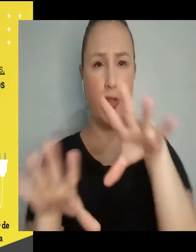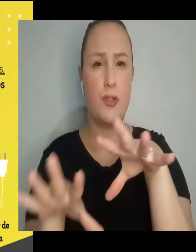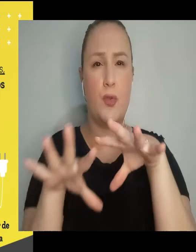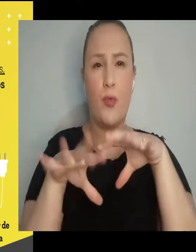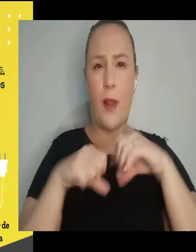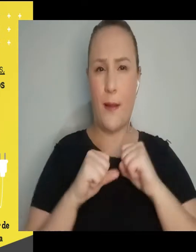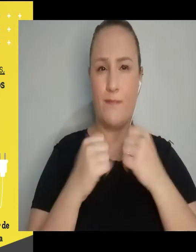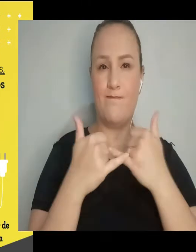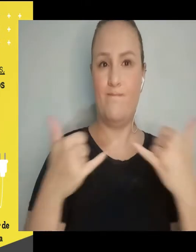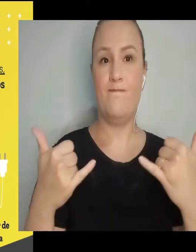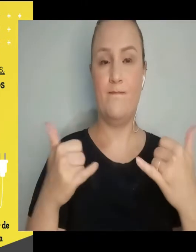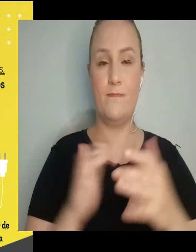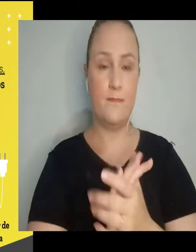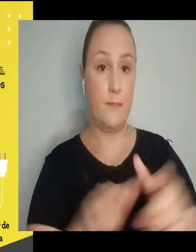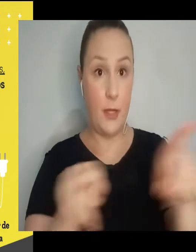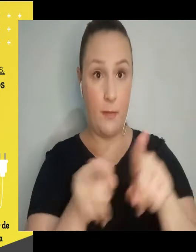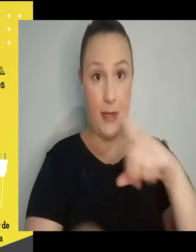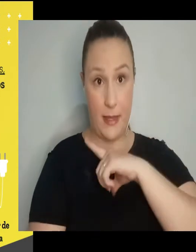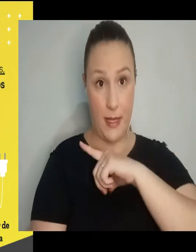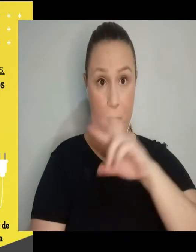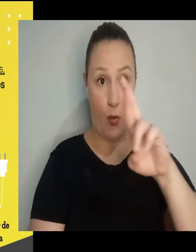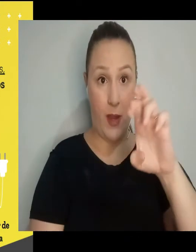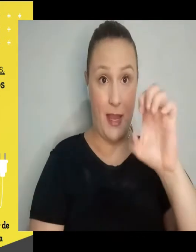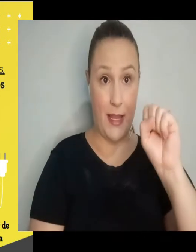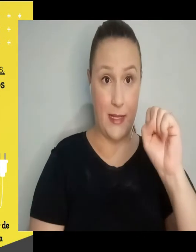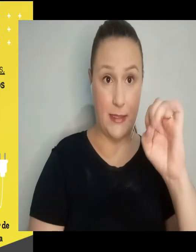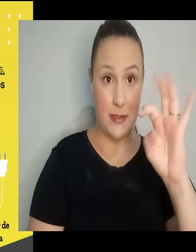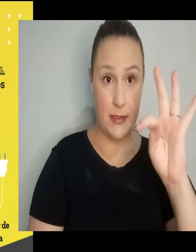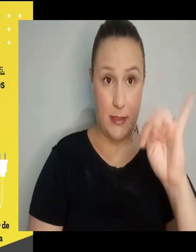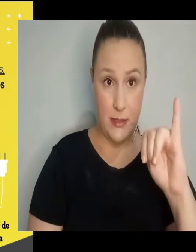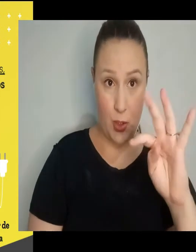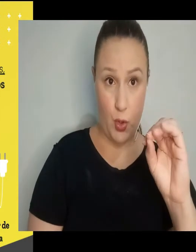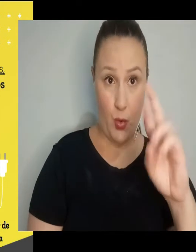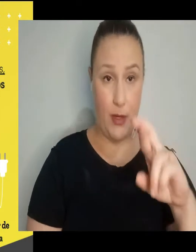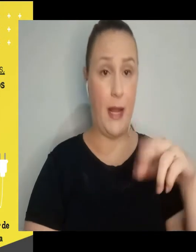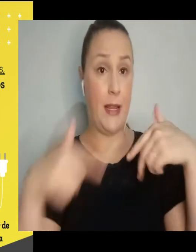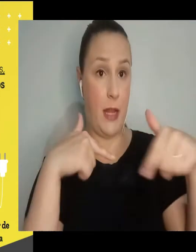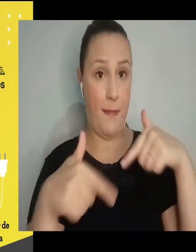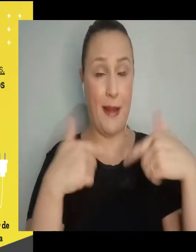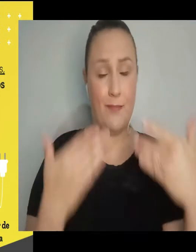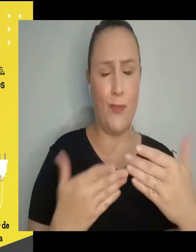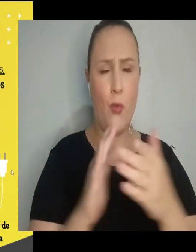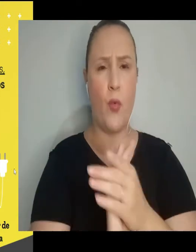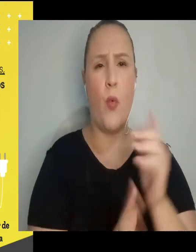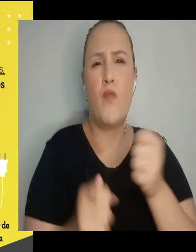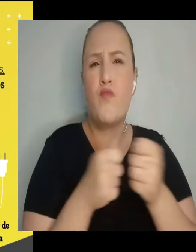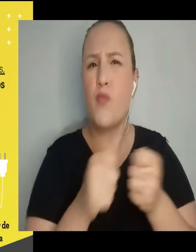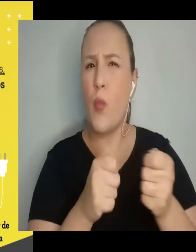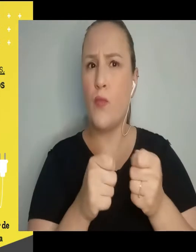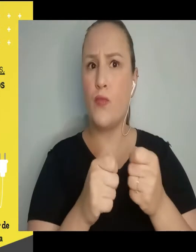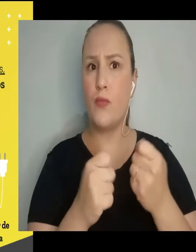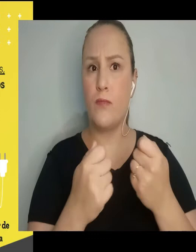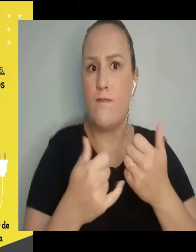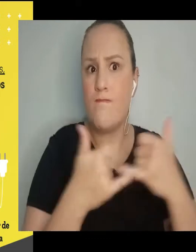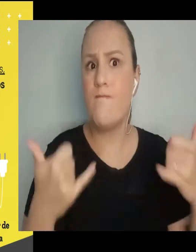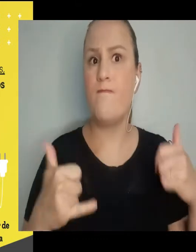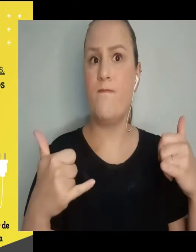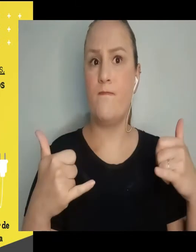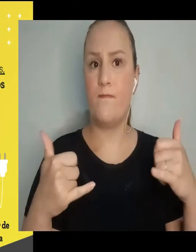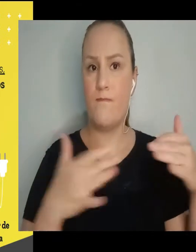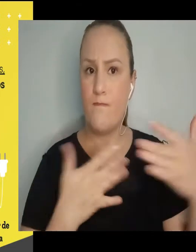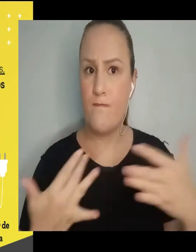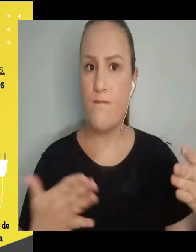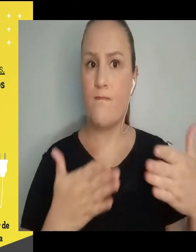tem a capacidade, então, de armazenar cargas elétricas. Temos o resistor, ele